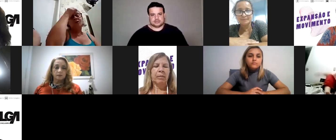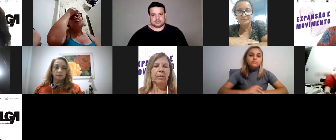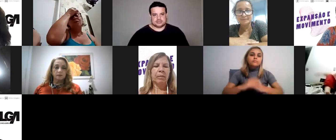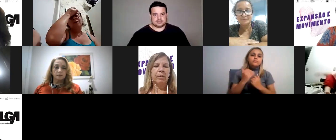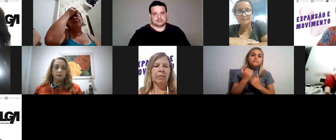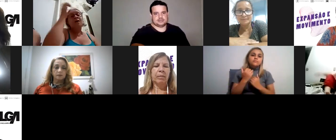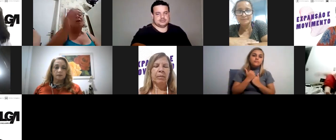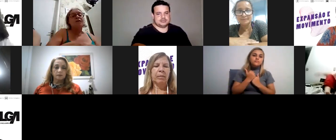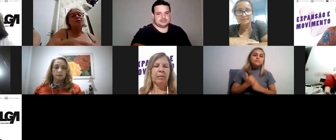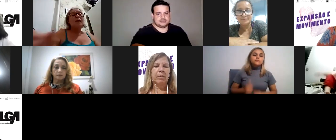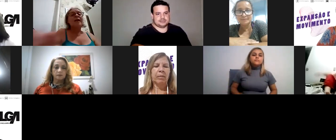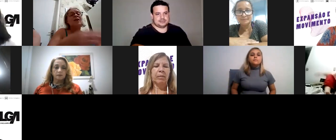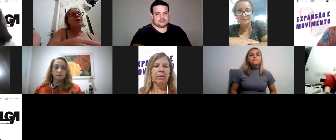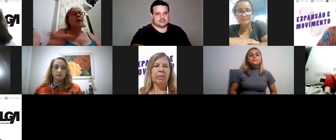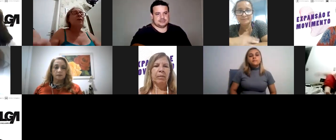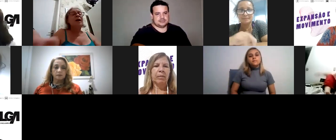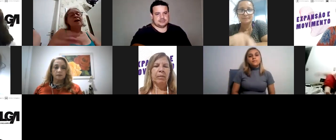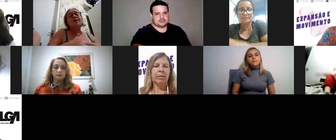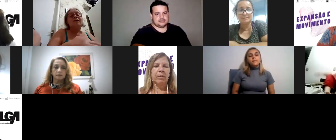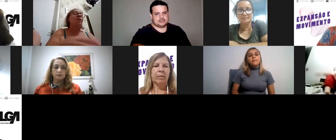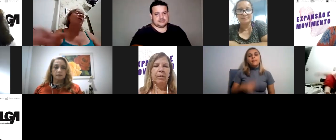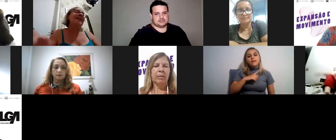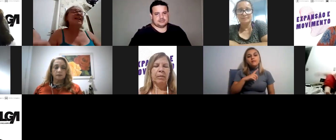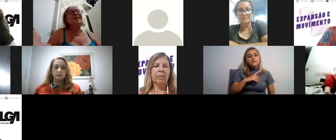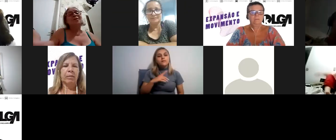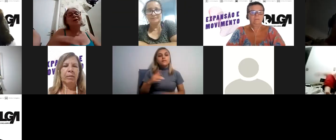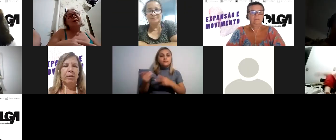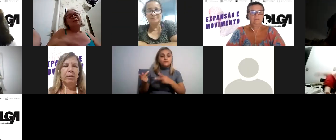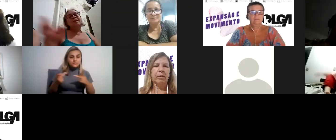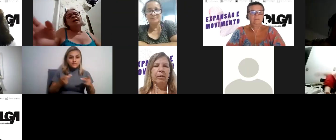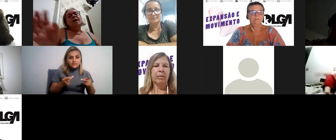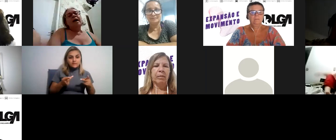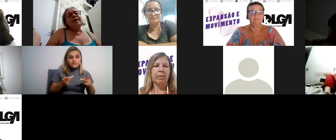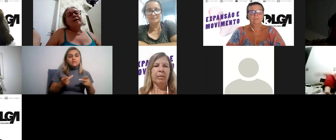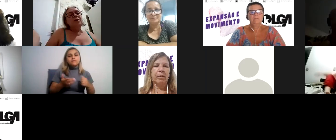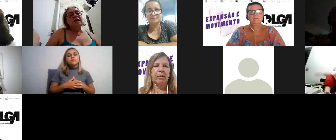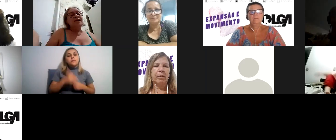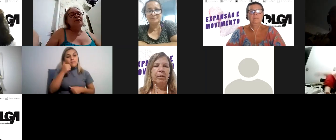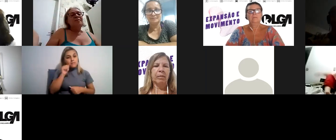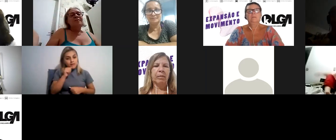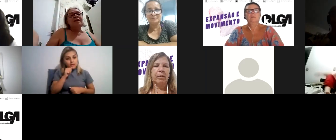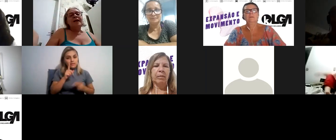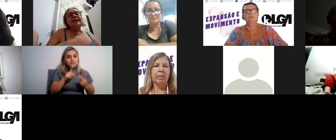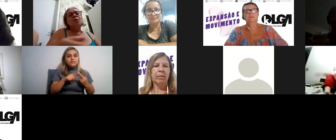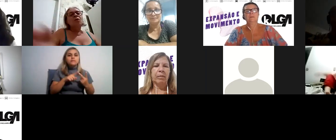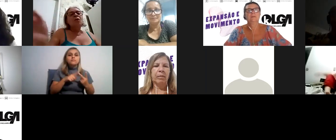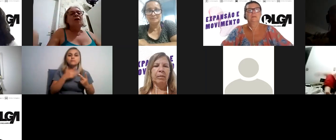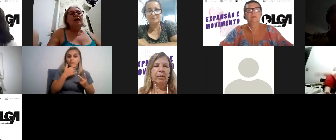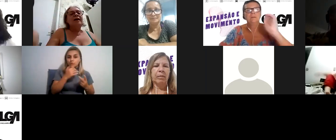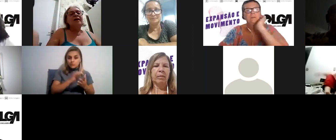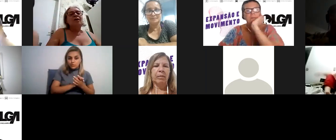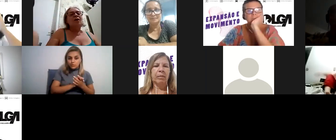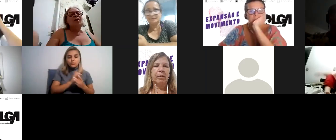né? Todo mundo veio meus parentes, veio minha mãe, veio meu marido. Aí o que acontece? Cada